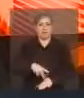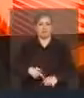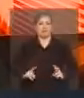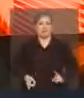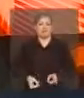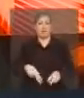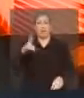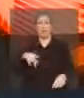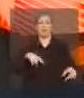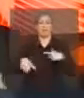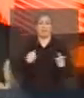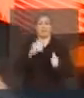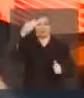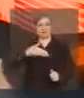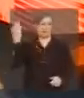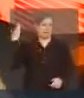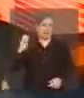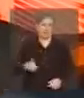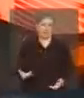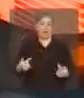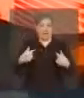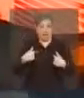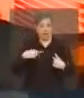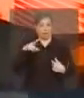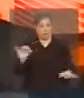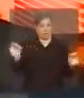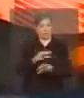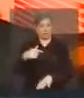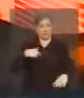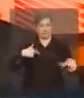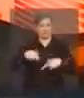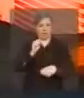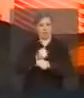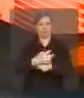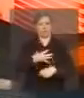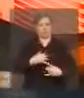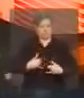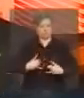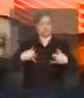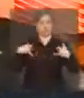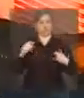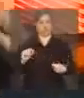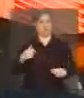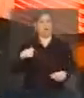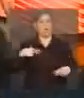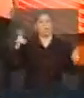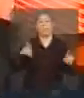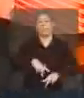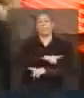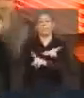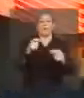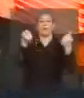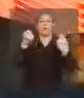seriedade. Eu quero dizer para vocês que eu vou terminar o meu mandato com orgulho de nunca ter